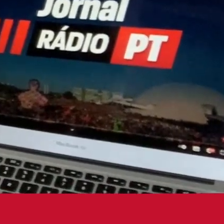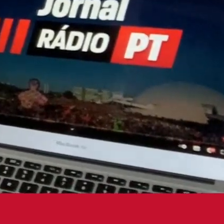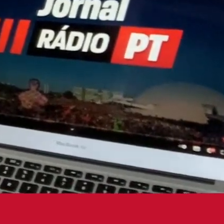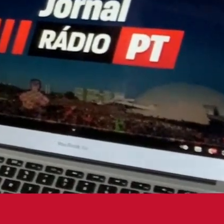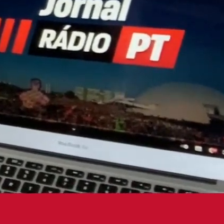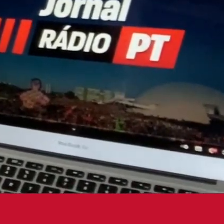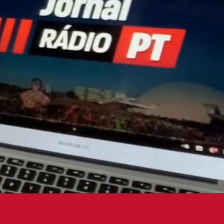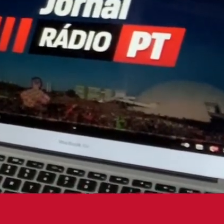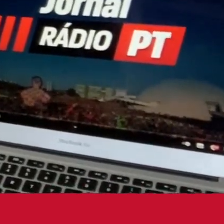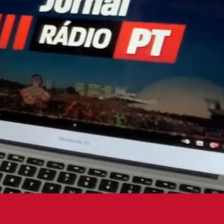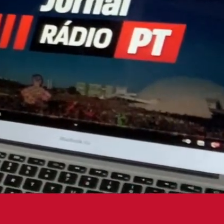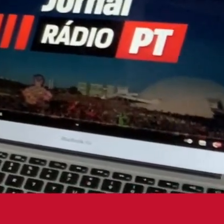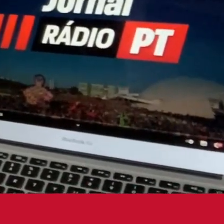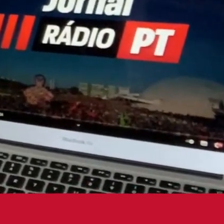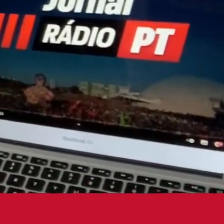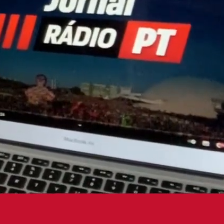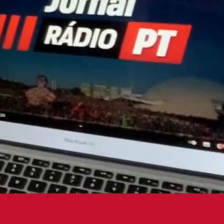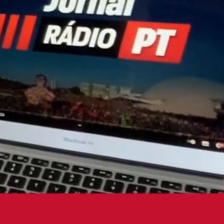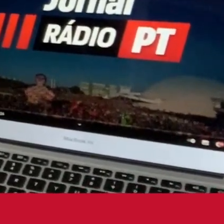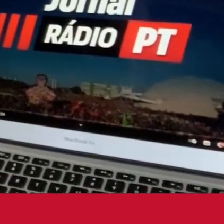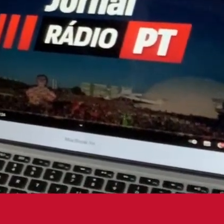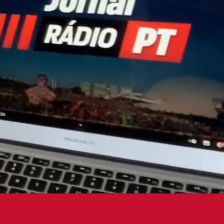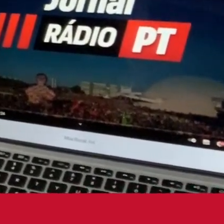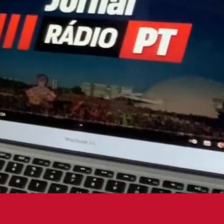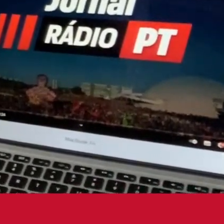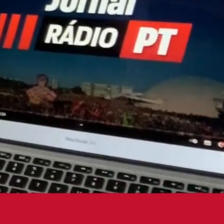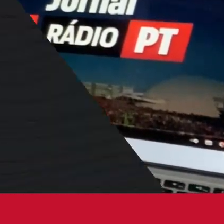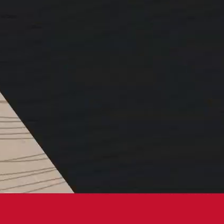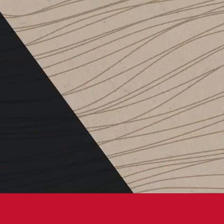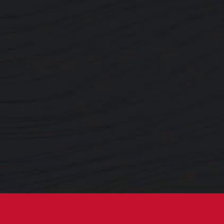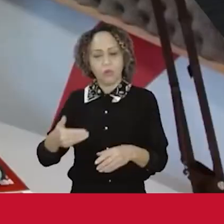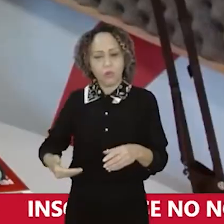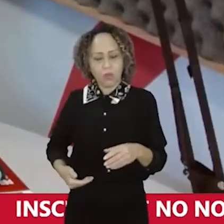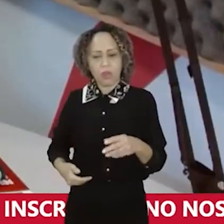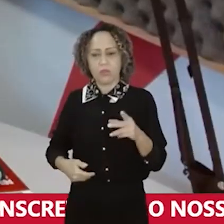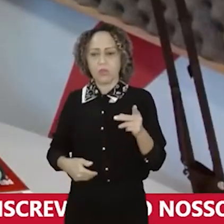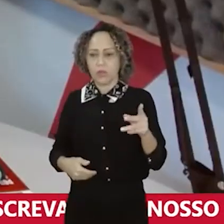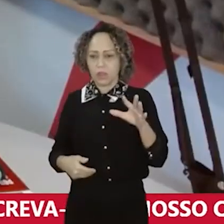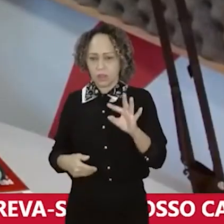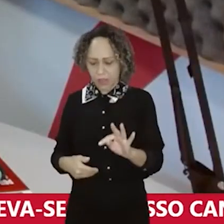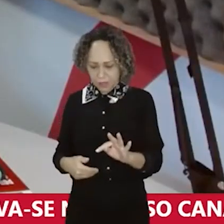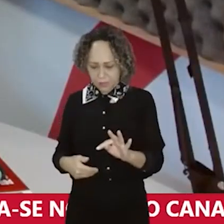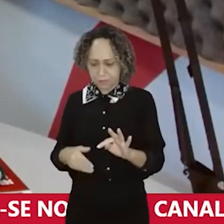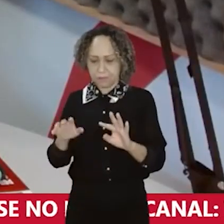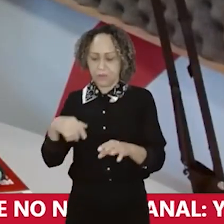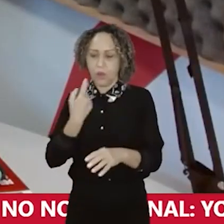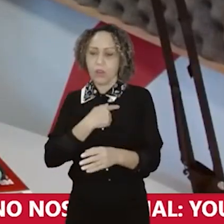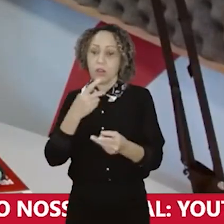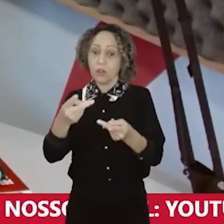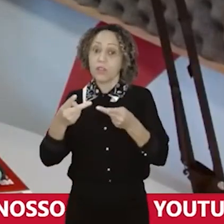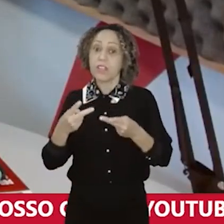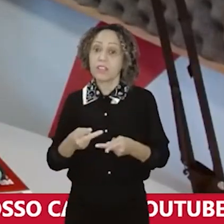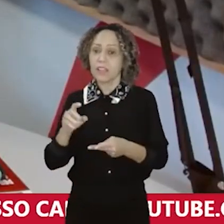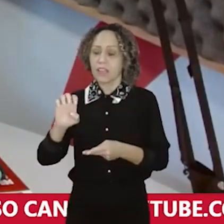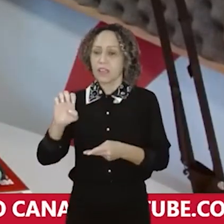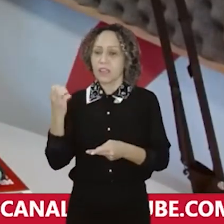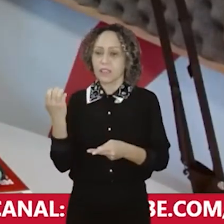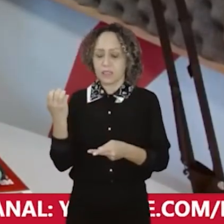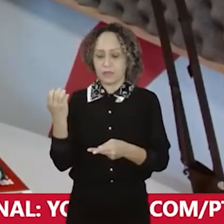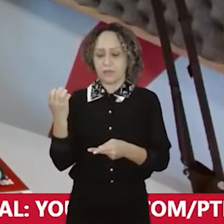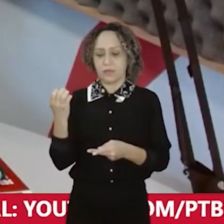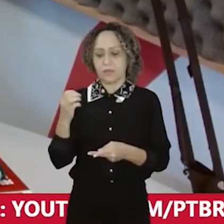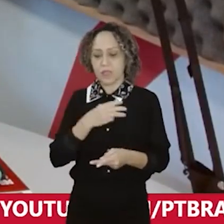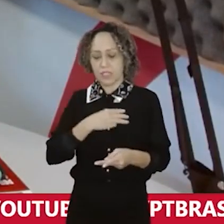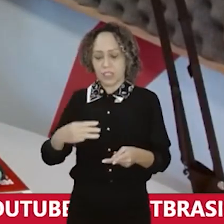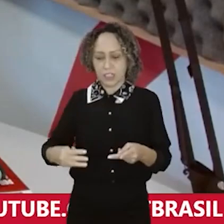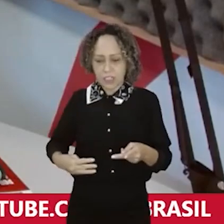do Desenvolvimento Social e Combate à Fome, Tereza Campelo. Nossa convidada é a ex-ministra do Desenvolvimento Social